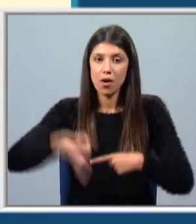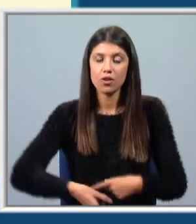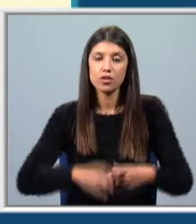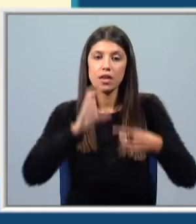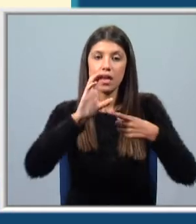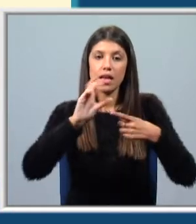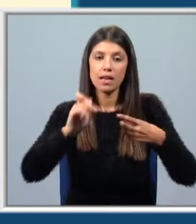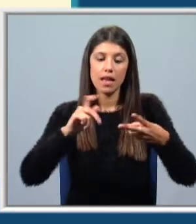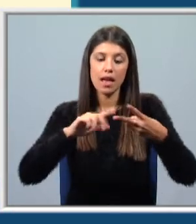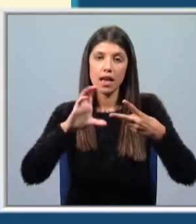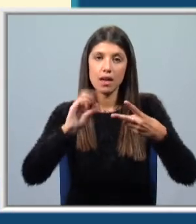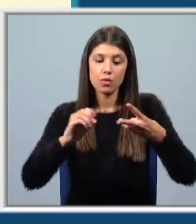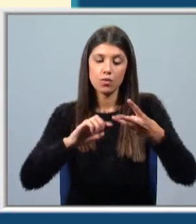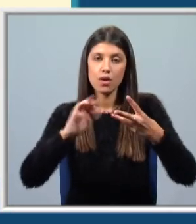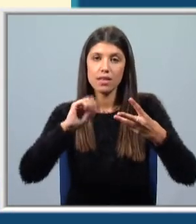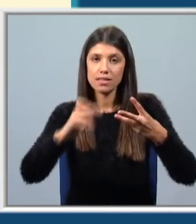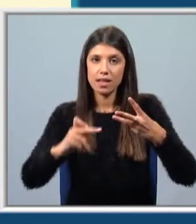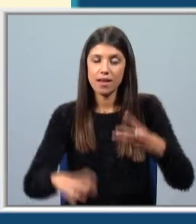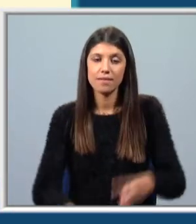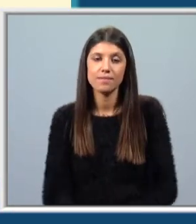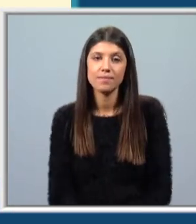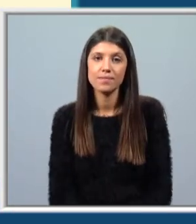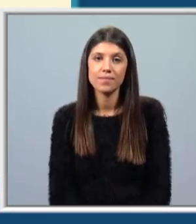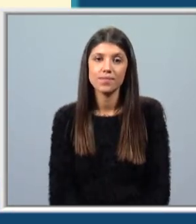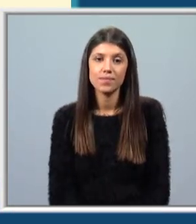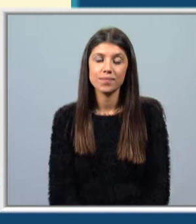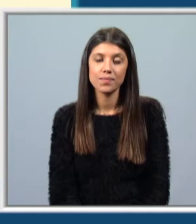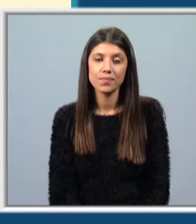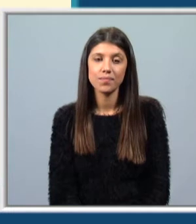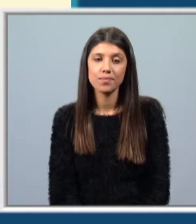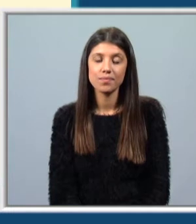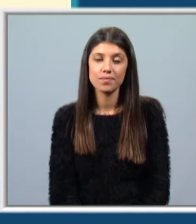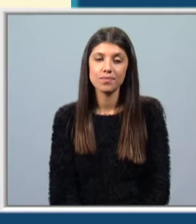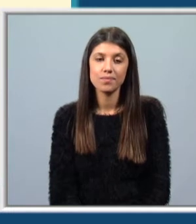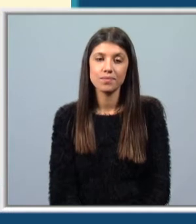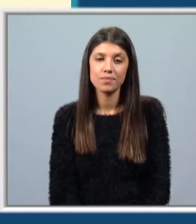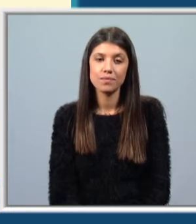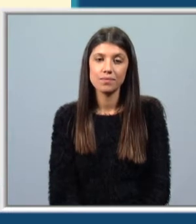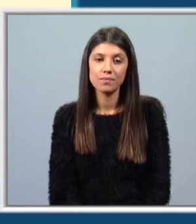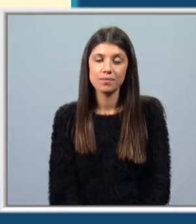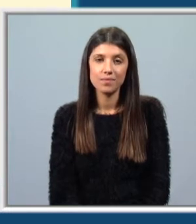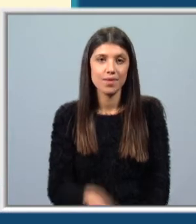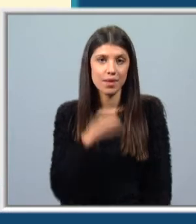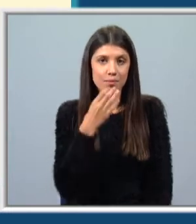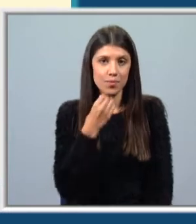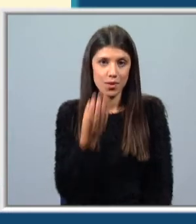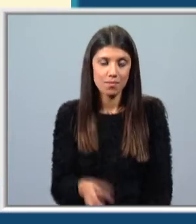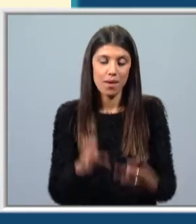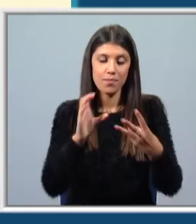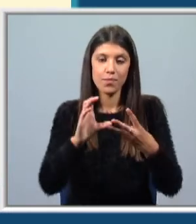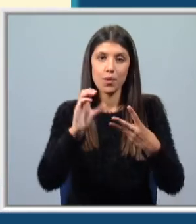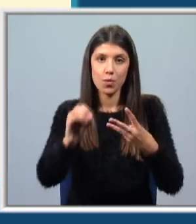cu, z. Isso mesmo,